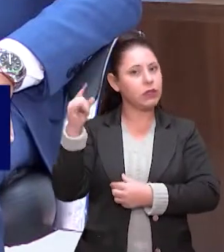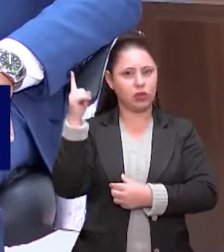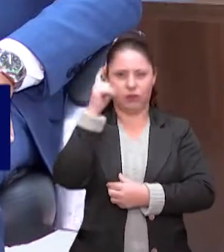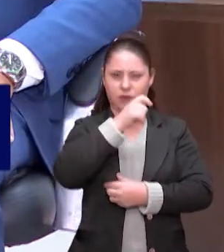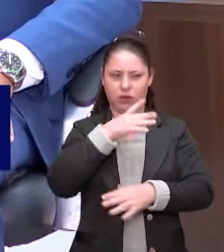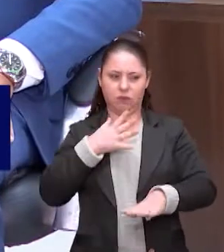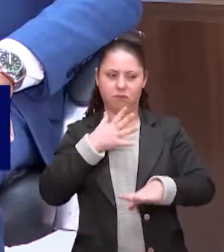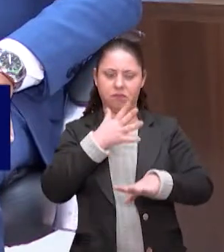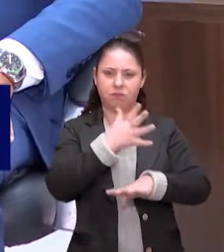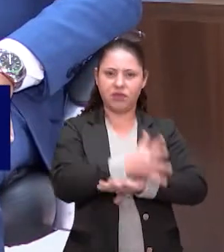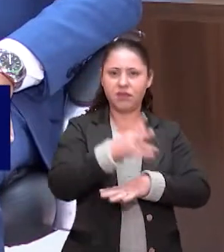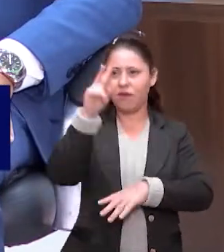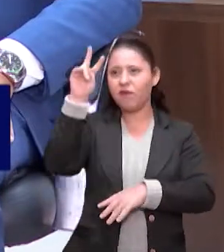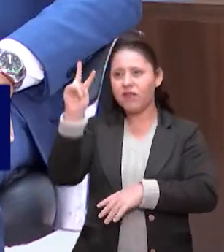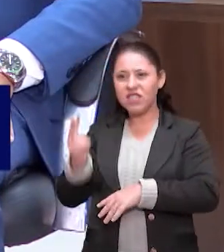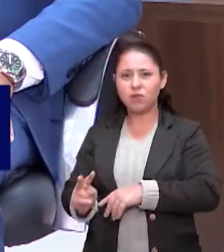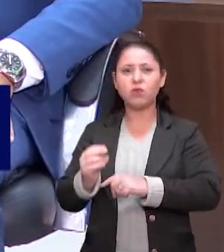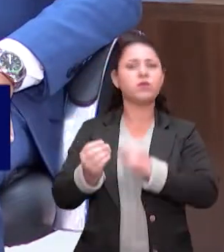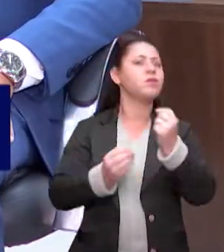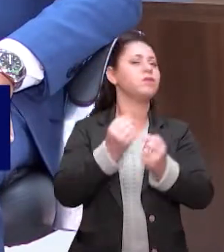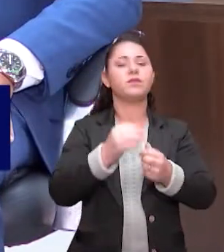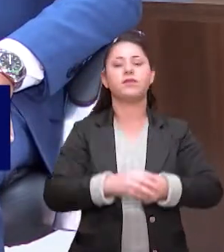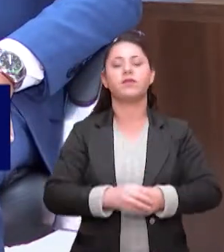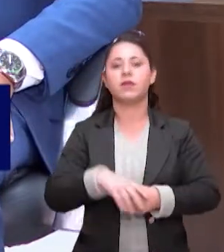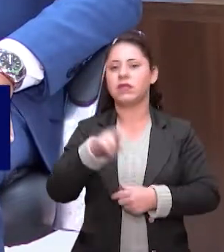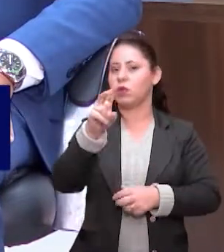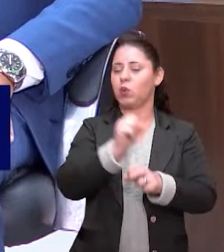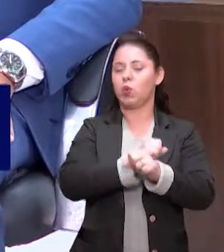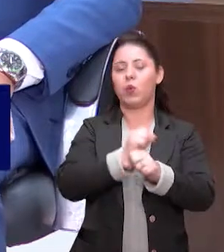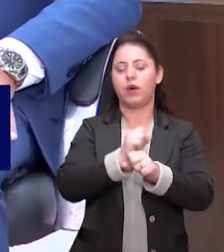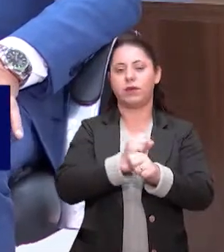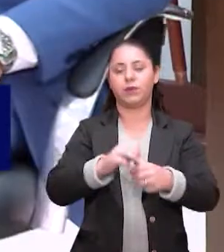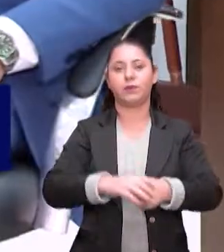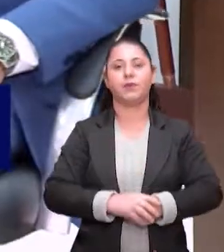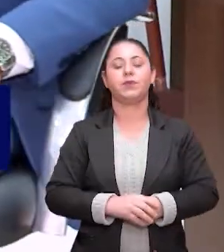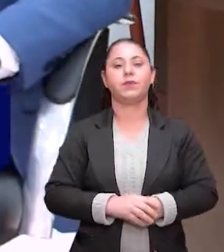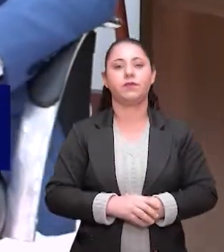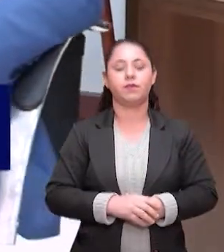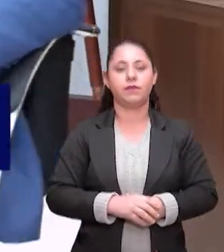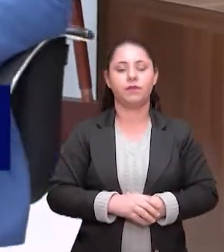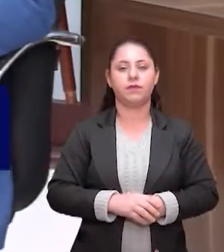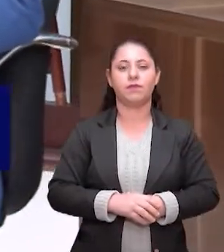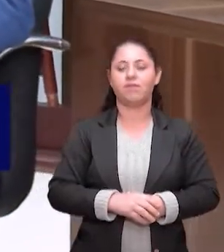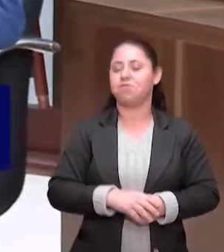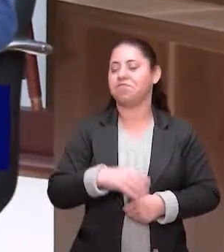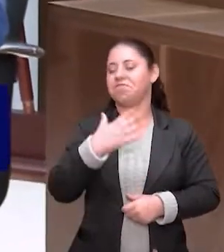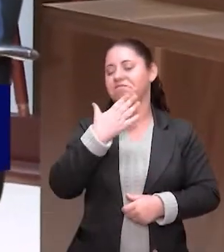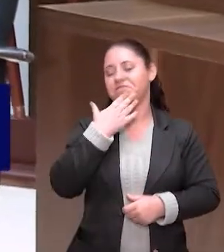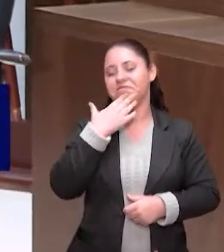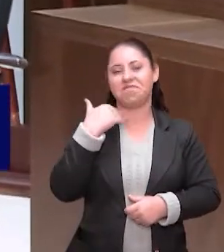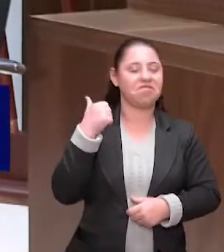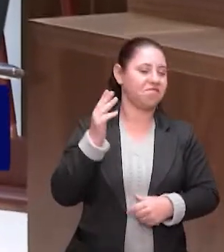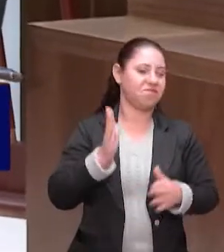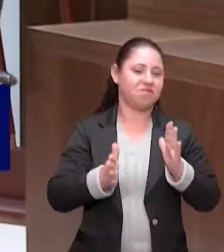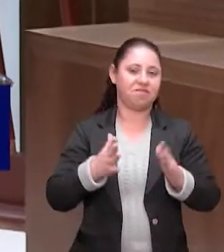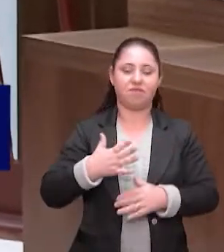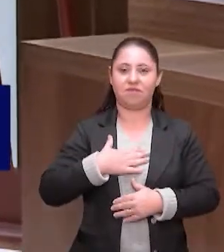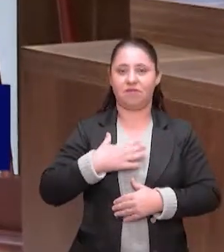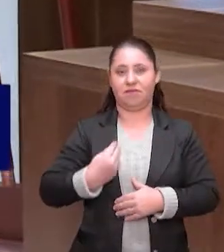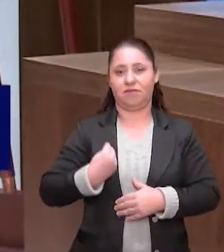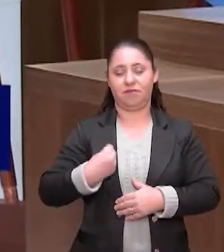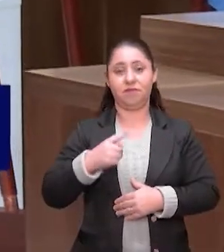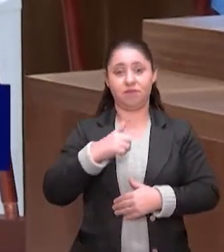muito difícil o ingresso. Como é que foi esses 5 anos de Universidade Católica Dom Bosco? O melhor período da minha vida, fantástico.